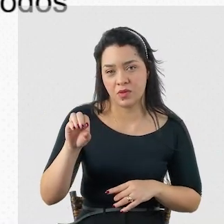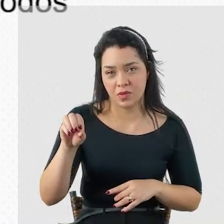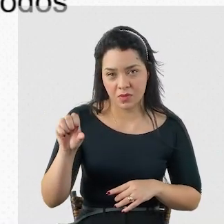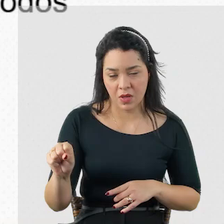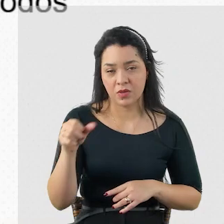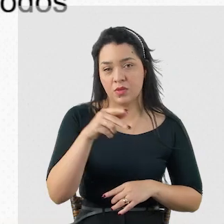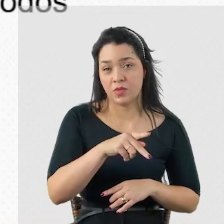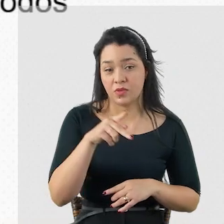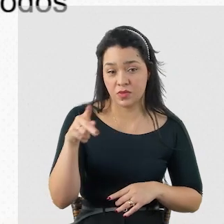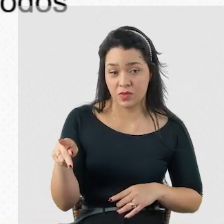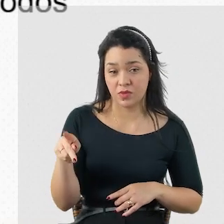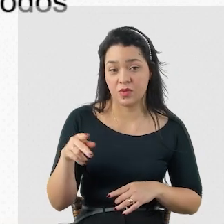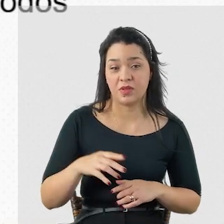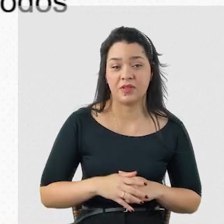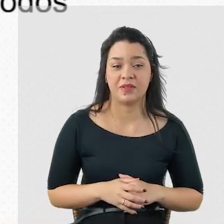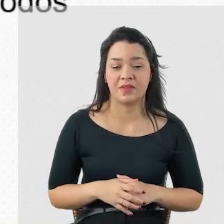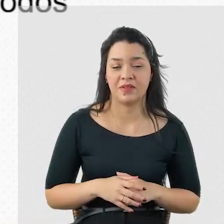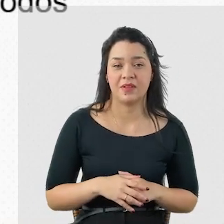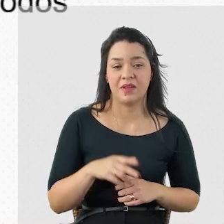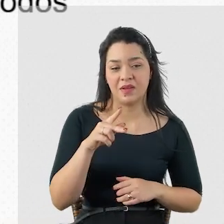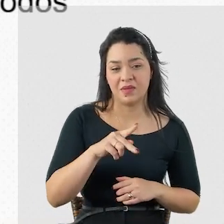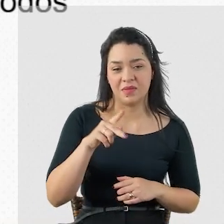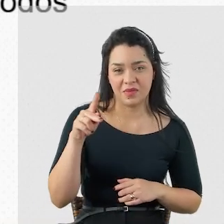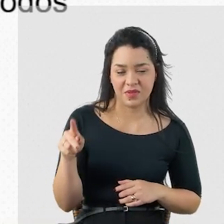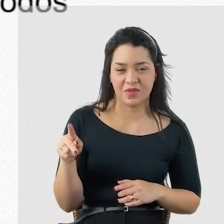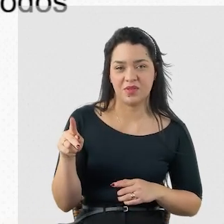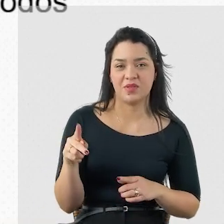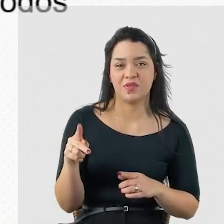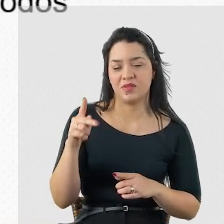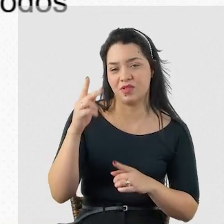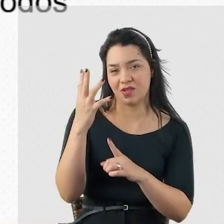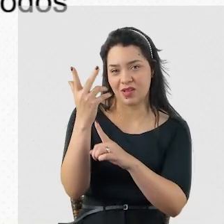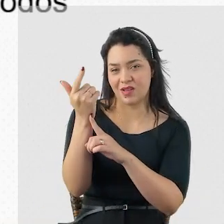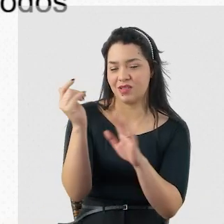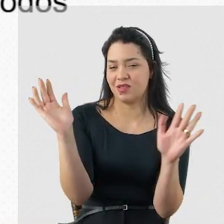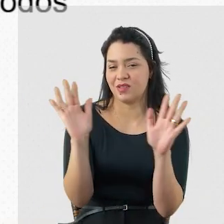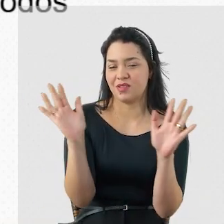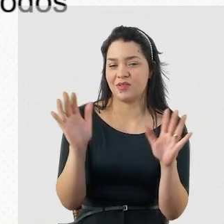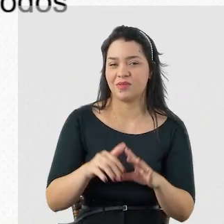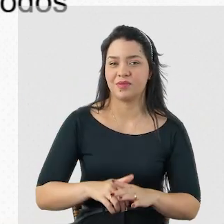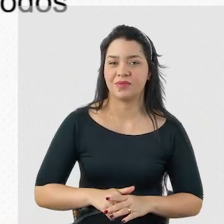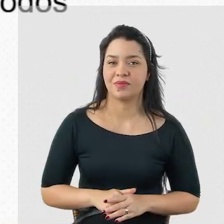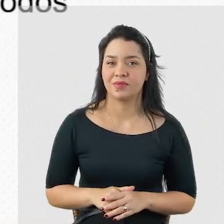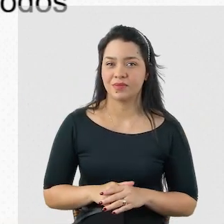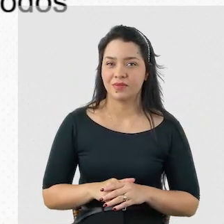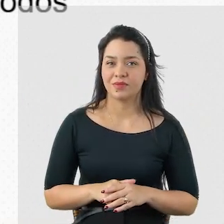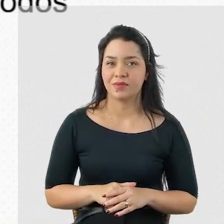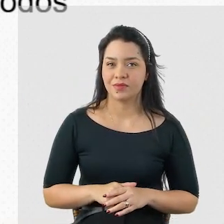Dominici, aliás, vale a pena assistir todos. Professor Marcos Dominici, professor de arte. Um abraço, gente. Fui.